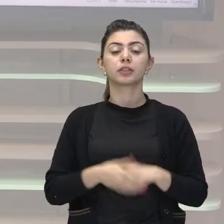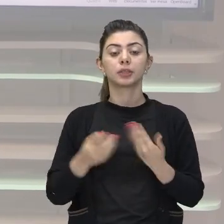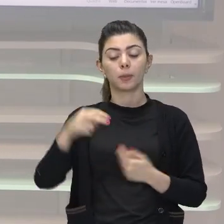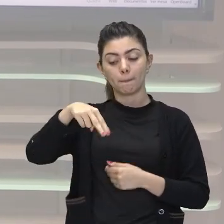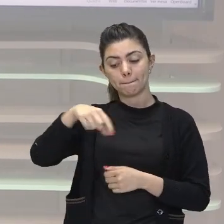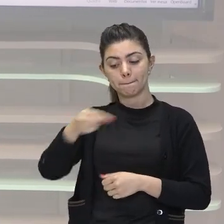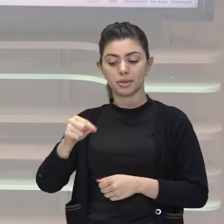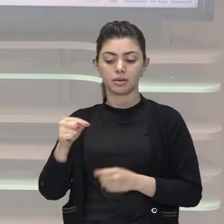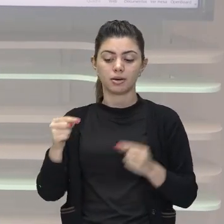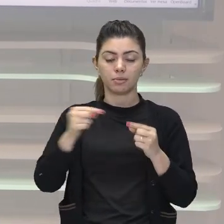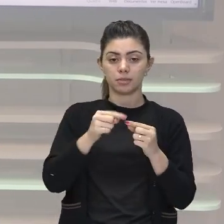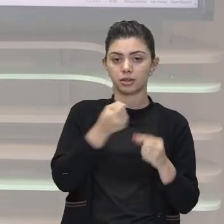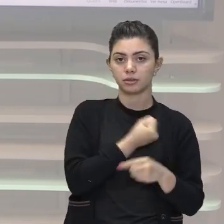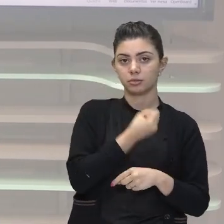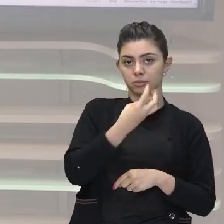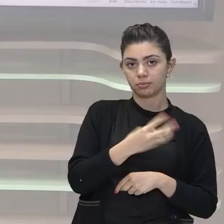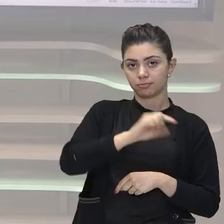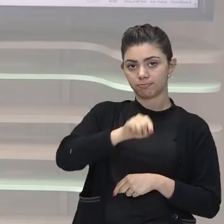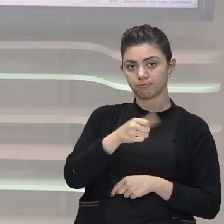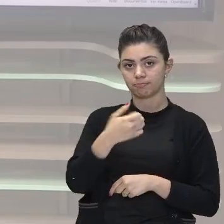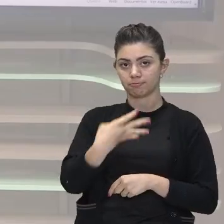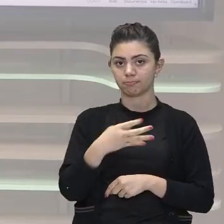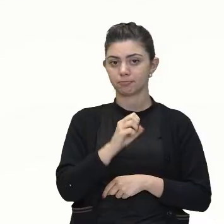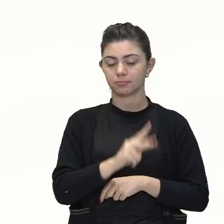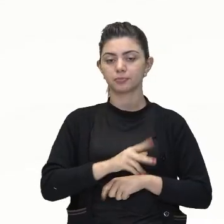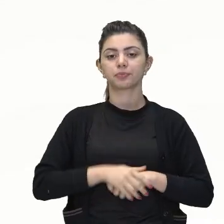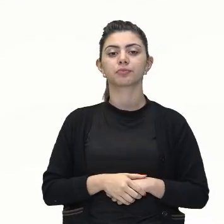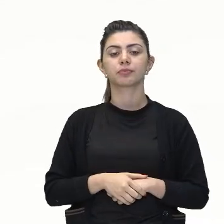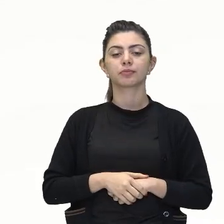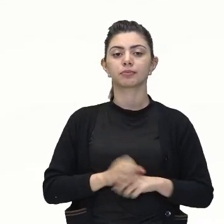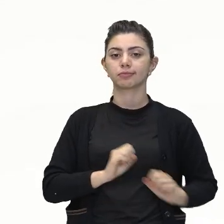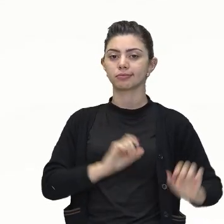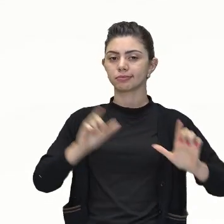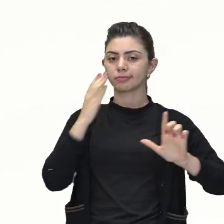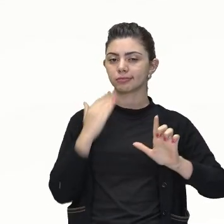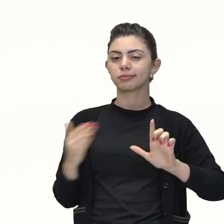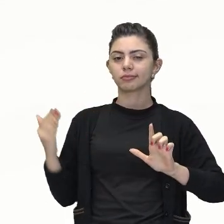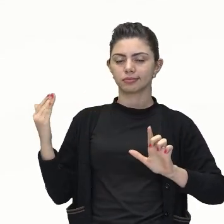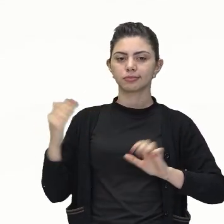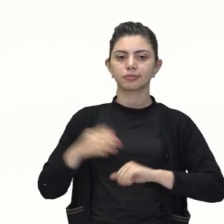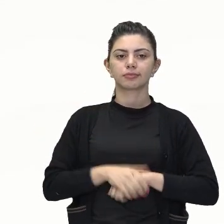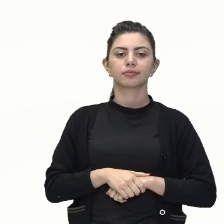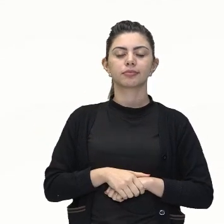igual a 3,14, beleza? Vamos voltar para a tela.